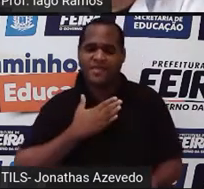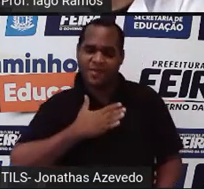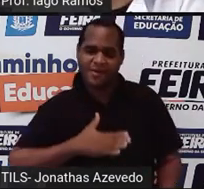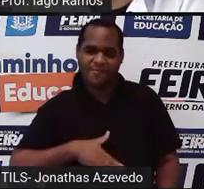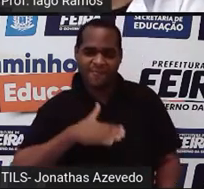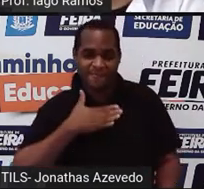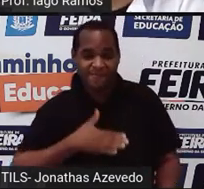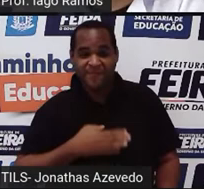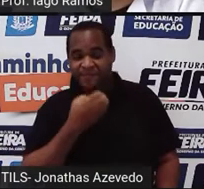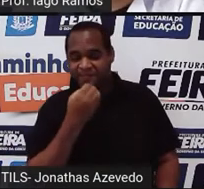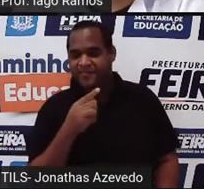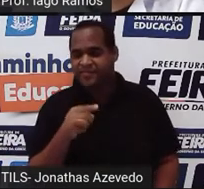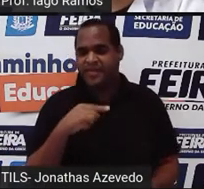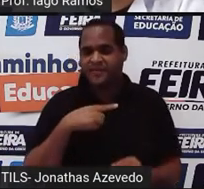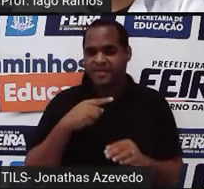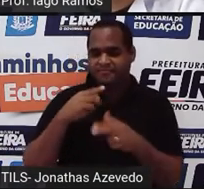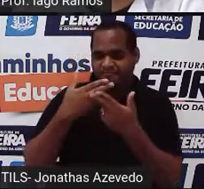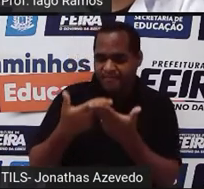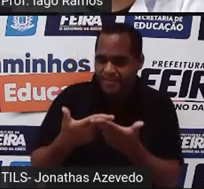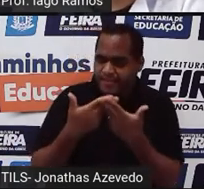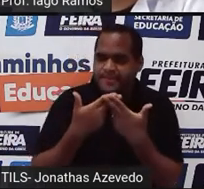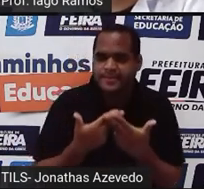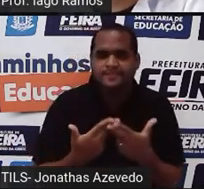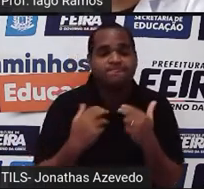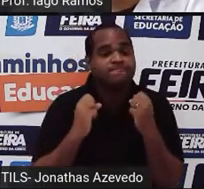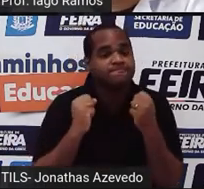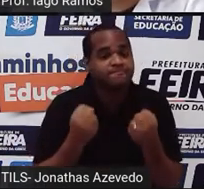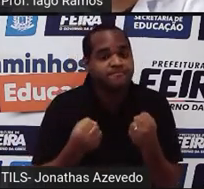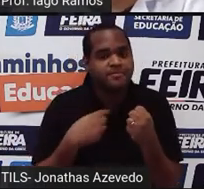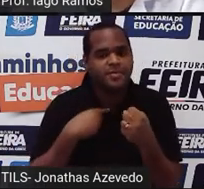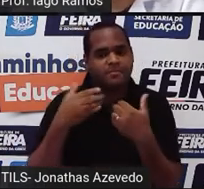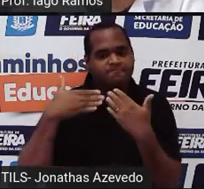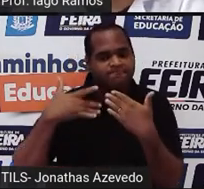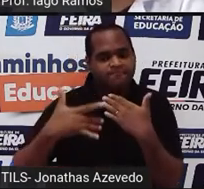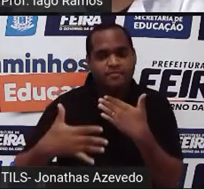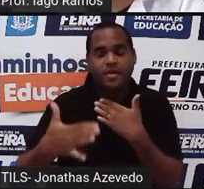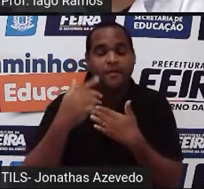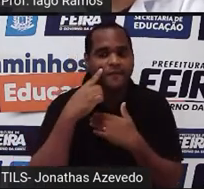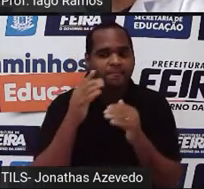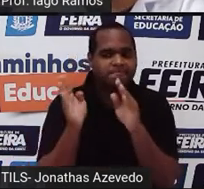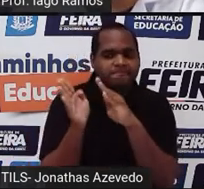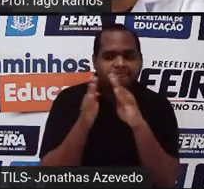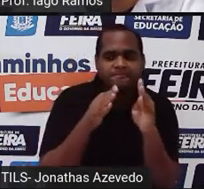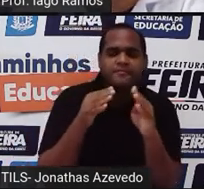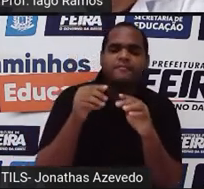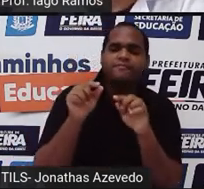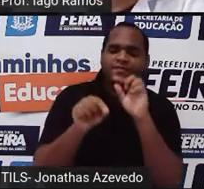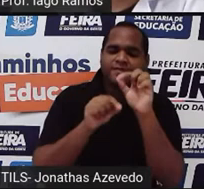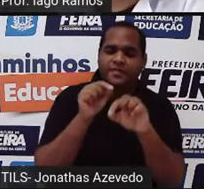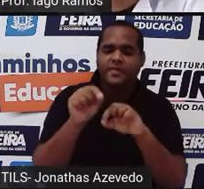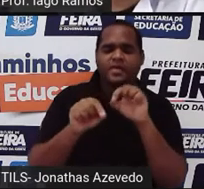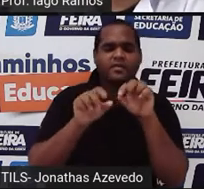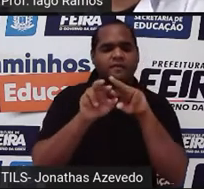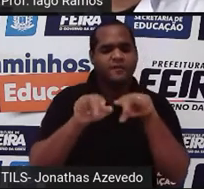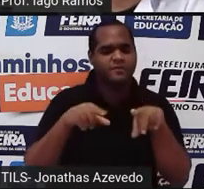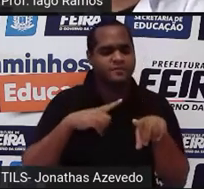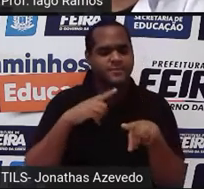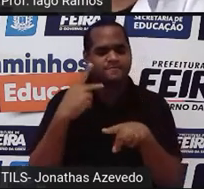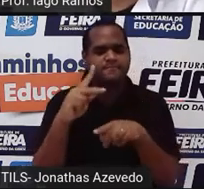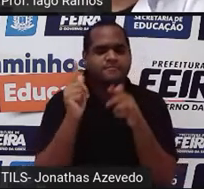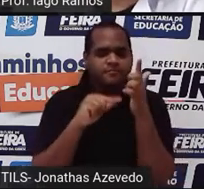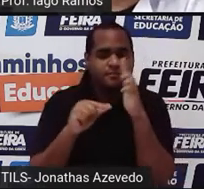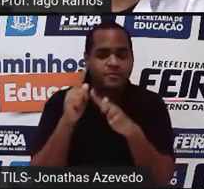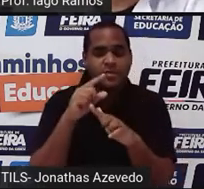calma, vamos com paciência, porque as próximas coisas que a gente vai ver nessa aula vai fazer com que a